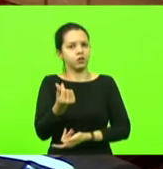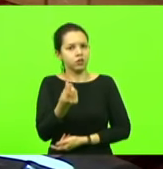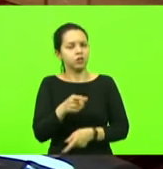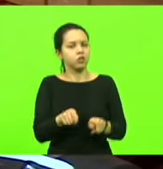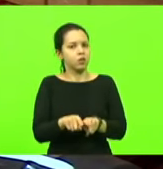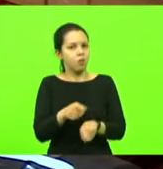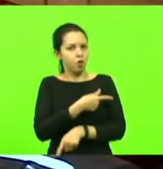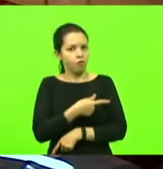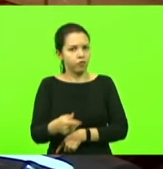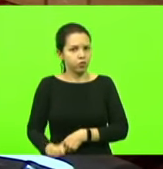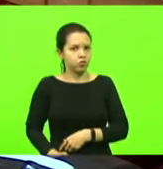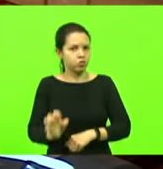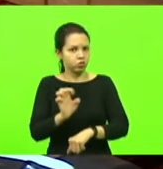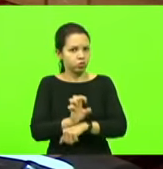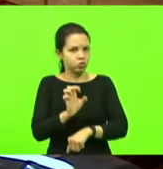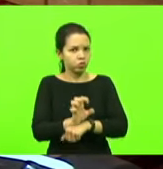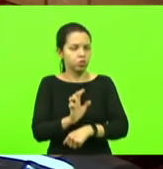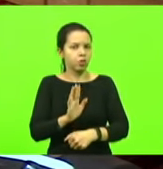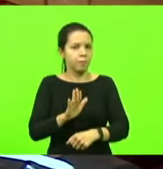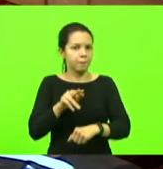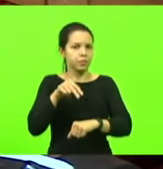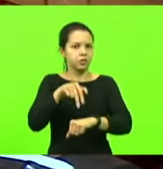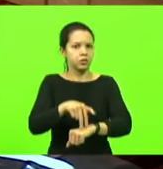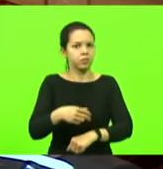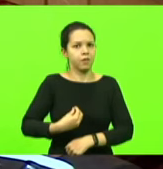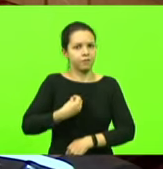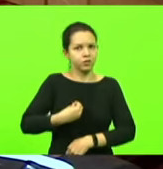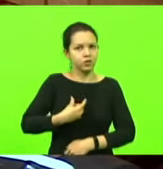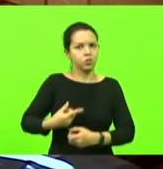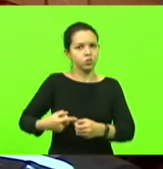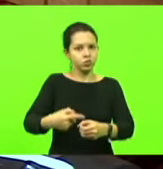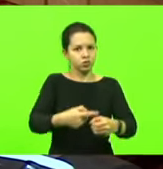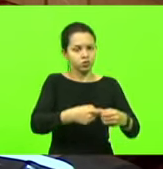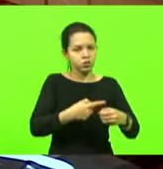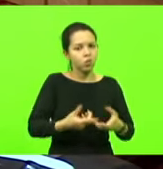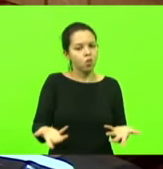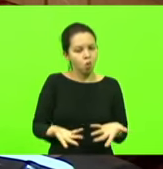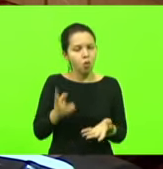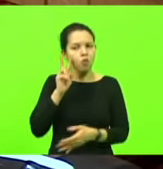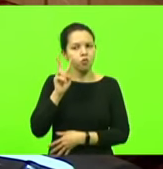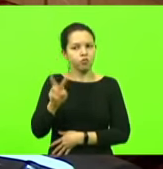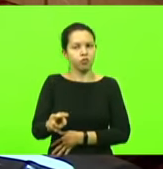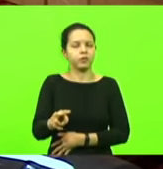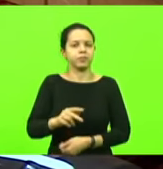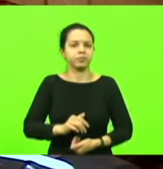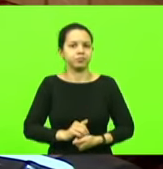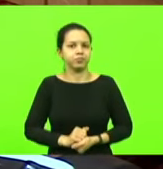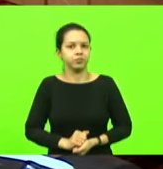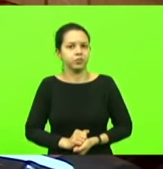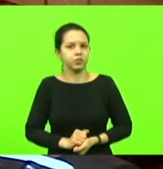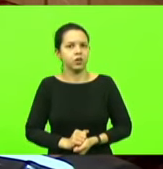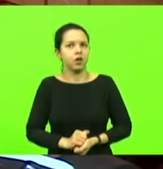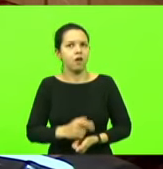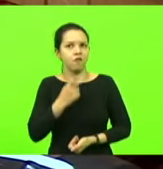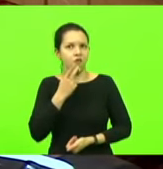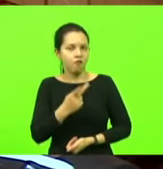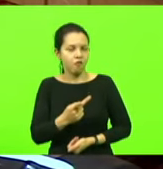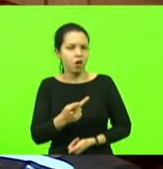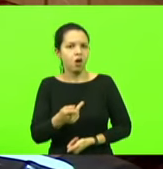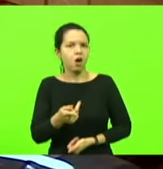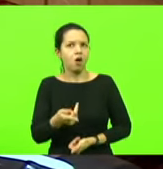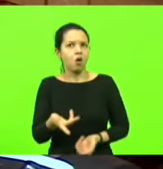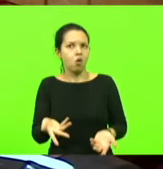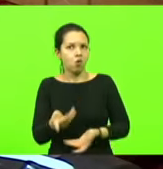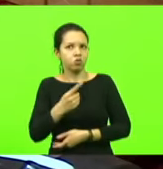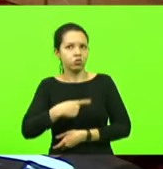de Estado tão presente na vida dos municípios como hoje a gente tem visto por aí. Então, não é algo, estamos colocando